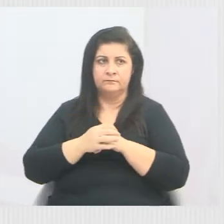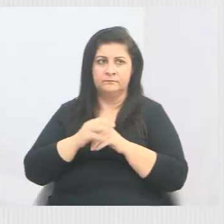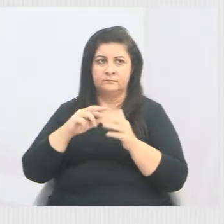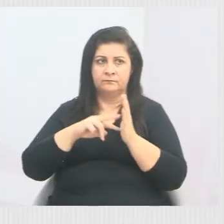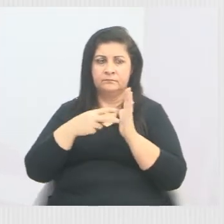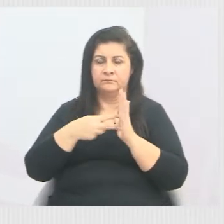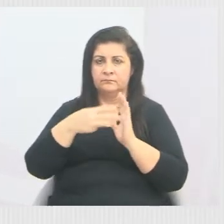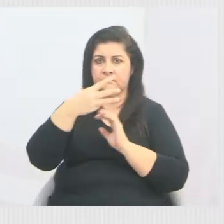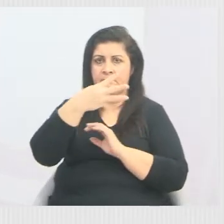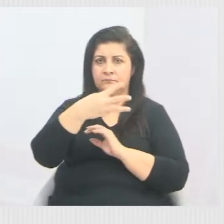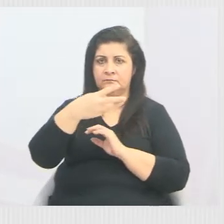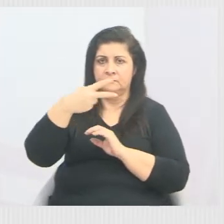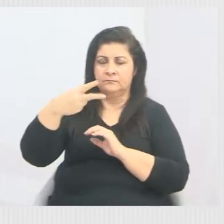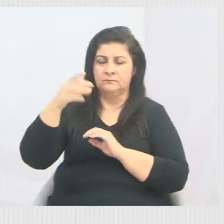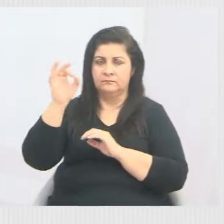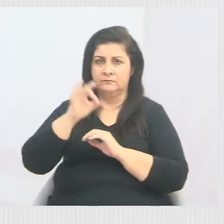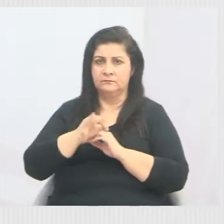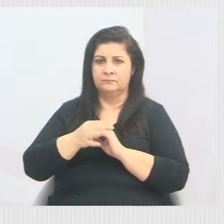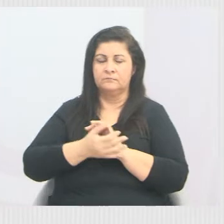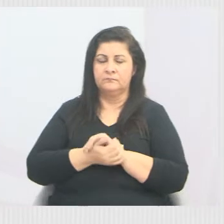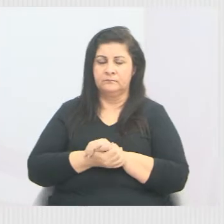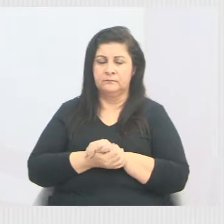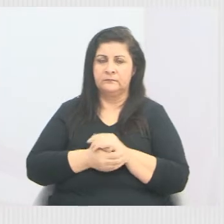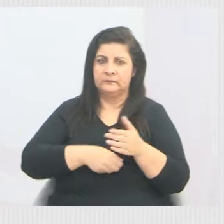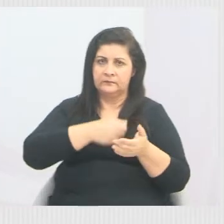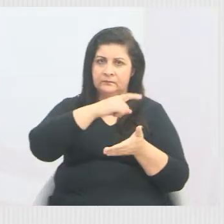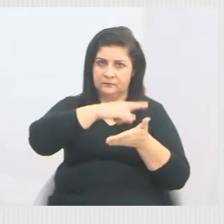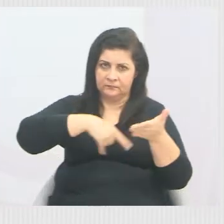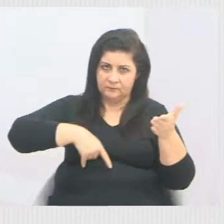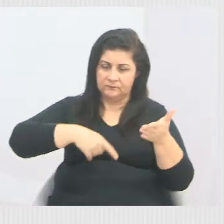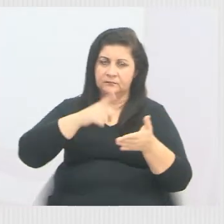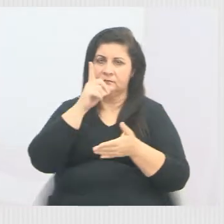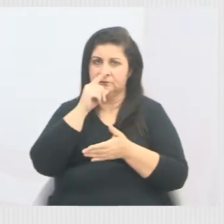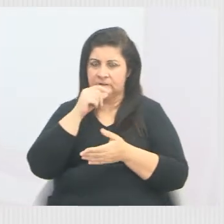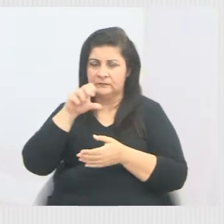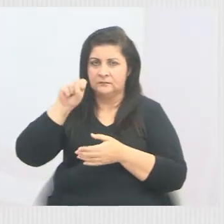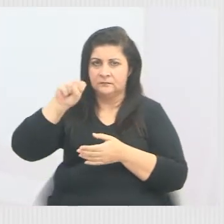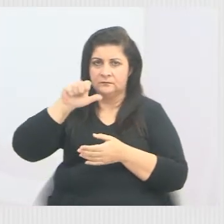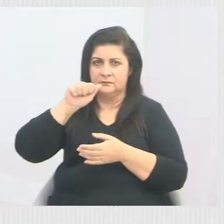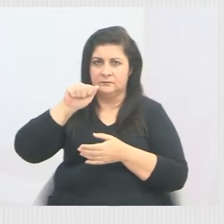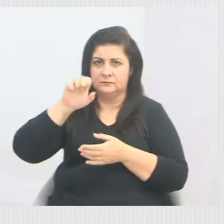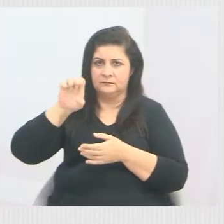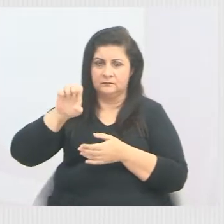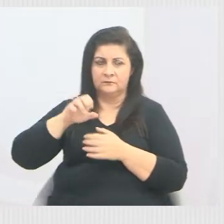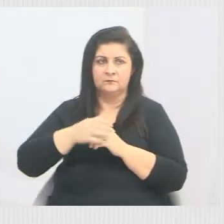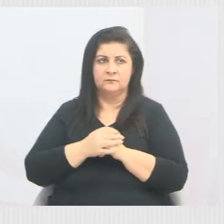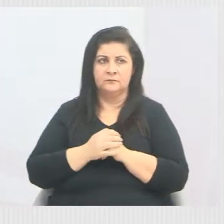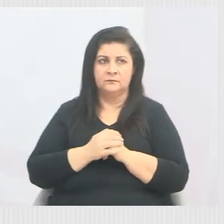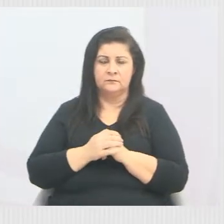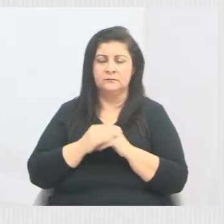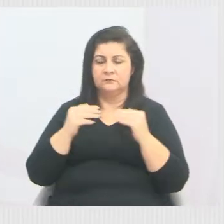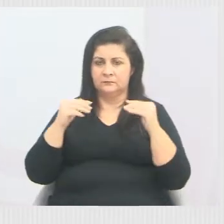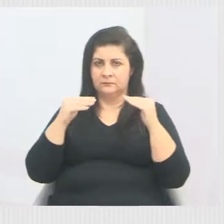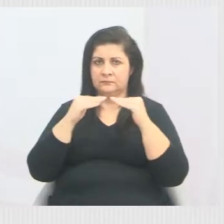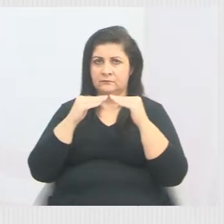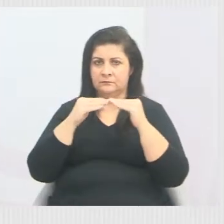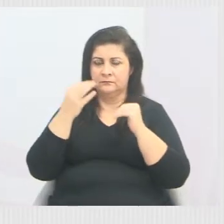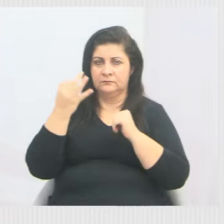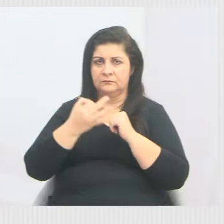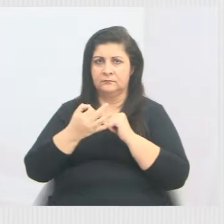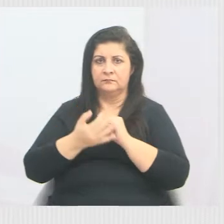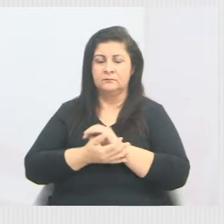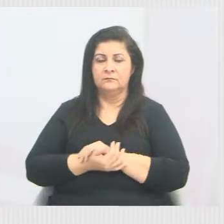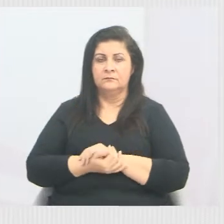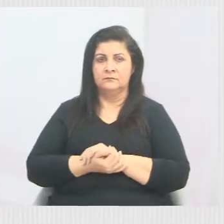32,19%, aqui, como falei, seria aquelas tarifas de água e esgoto do SAAI, né, de Jacareí. Então, está atendendo a meta orçada, que